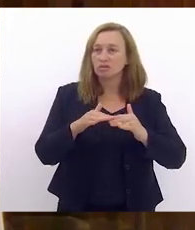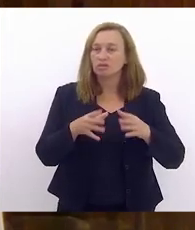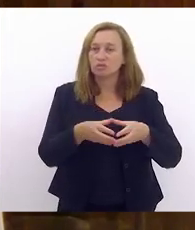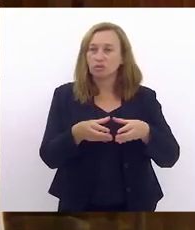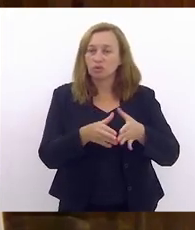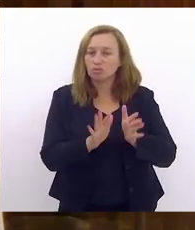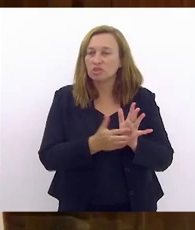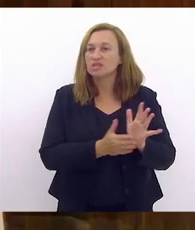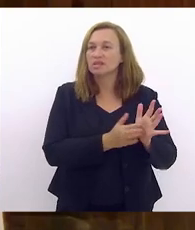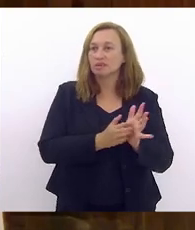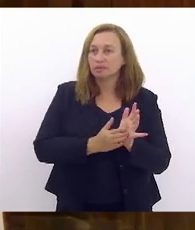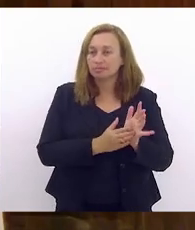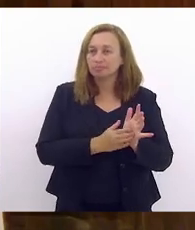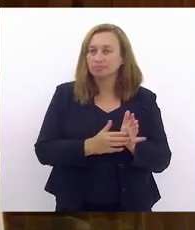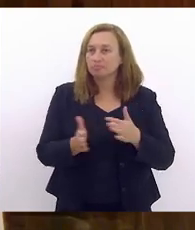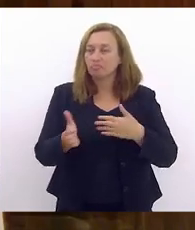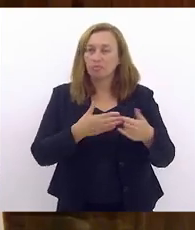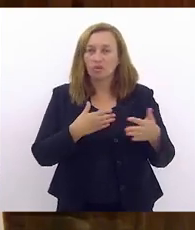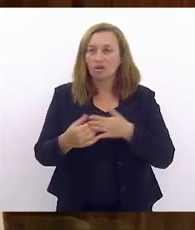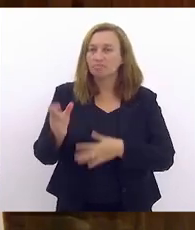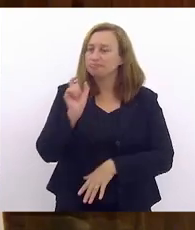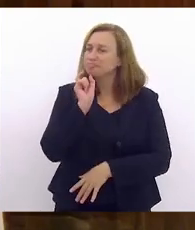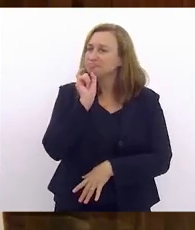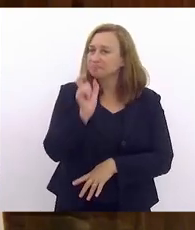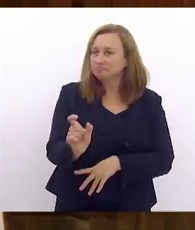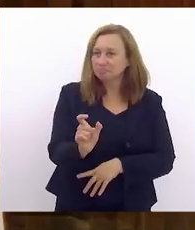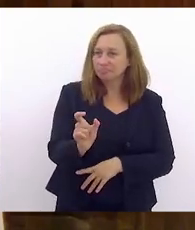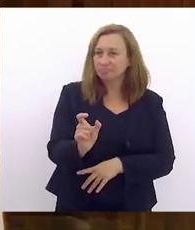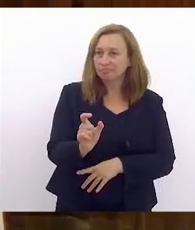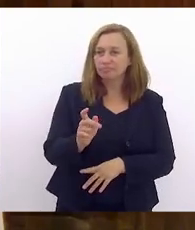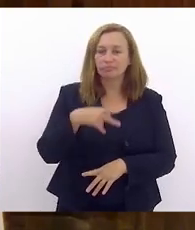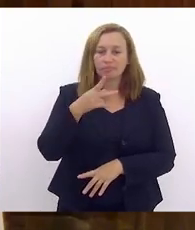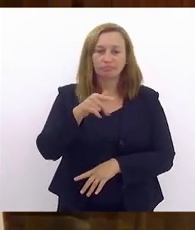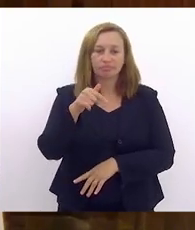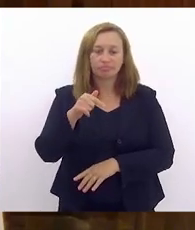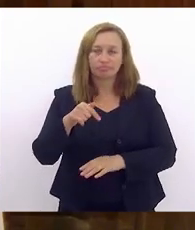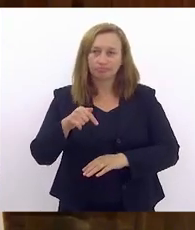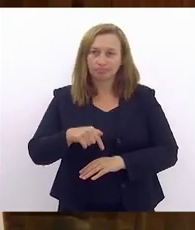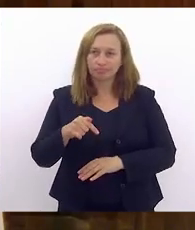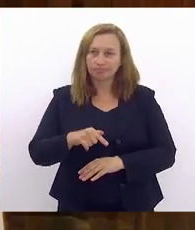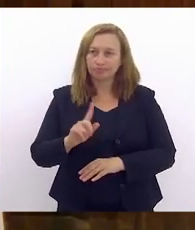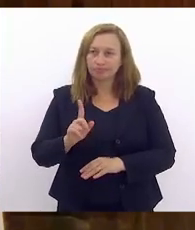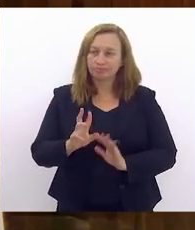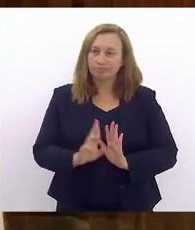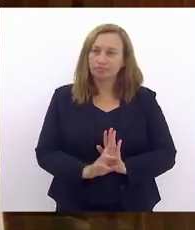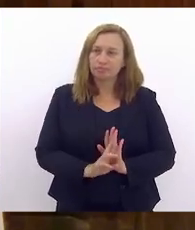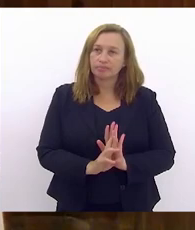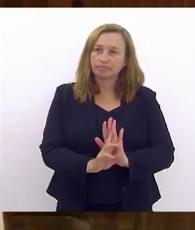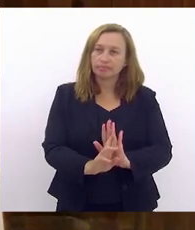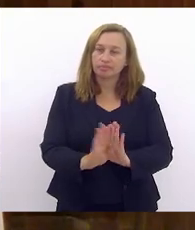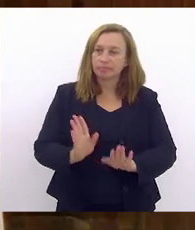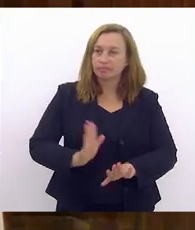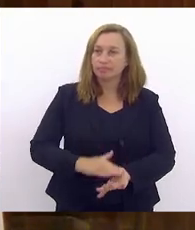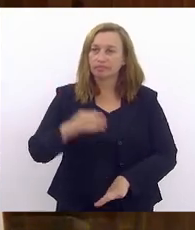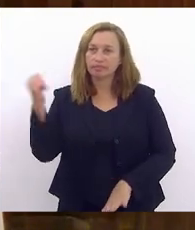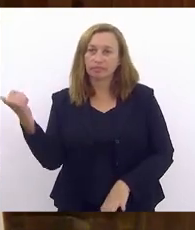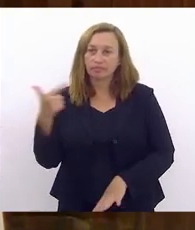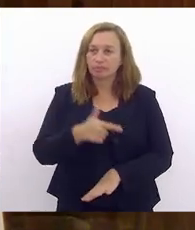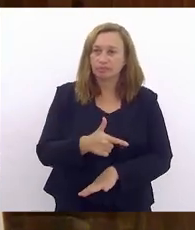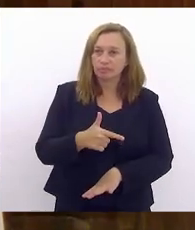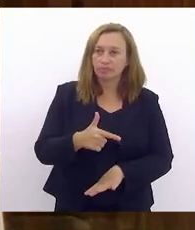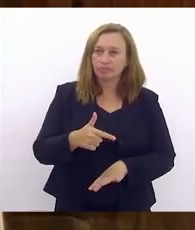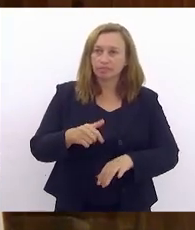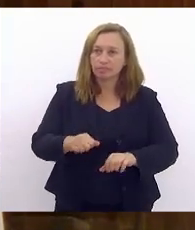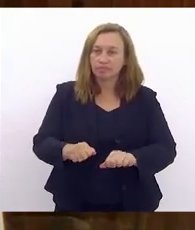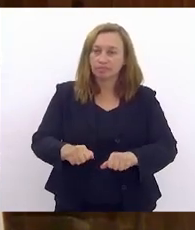E qualquer palavra que eu venha a falar aqui nessa casa não representa mais do que esse auditório aqui